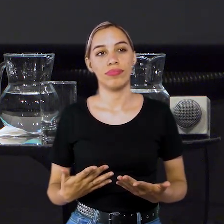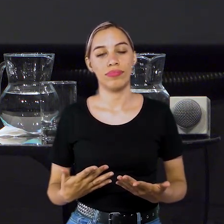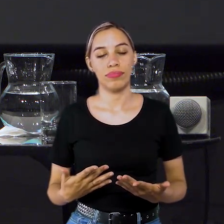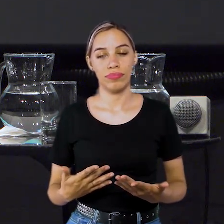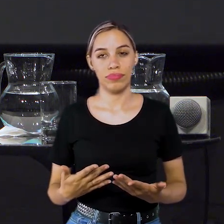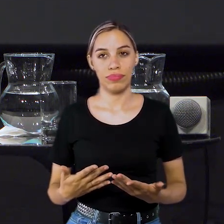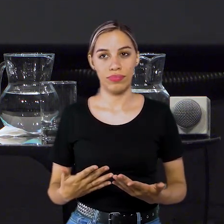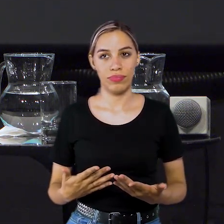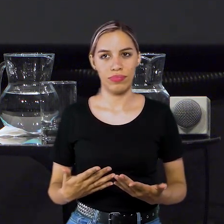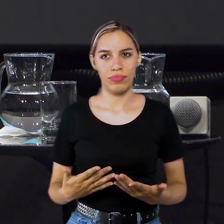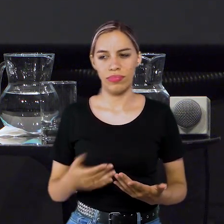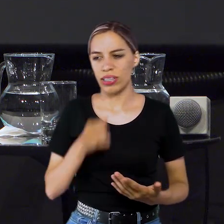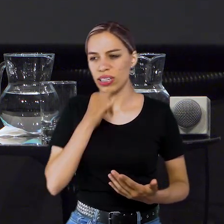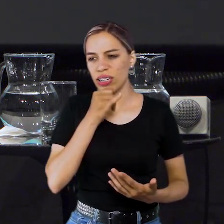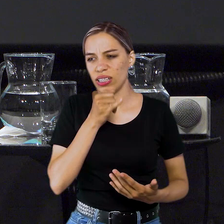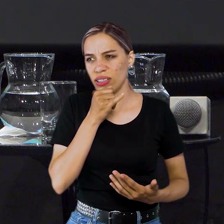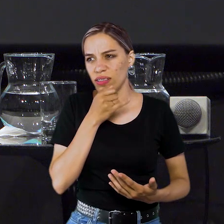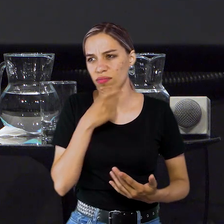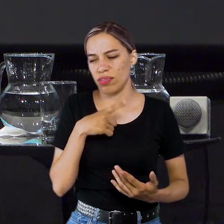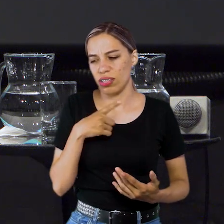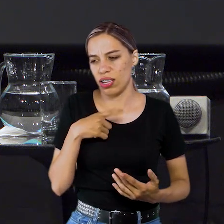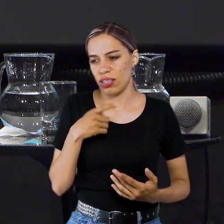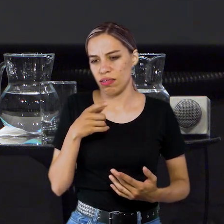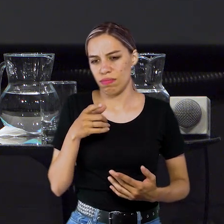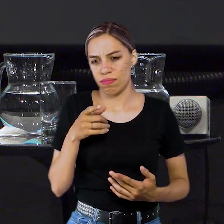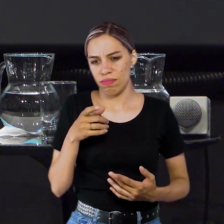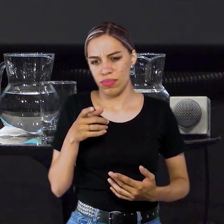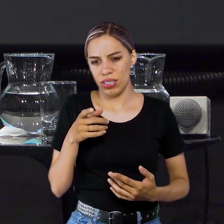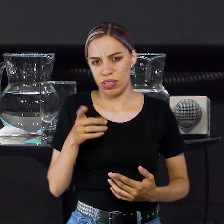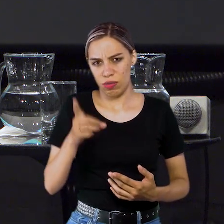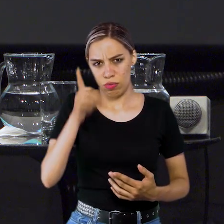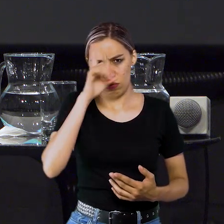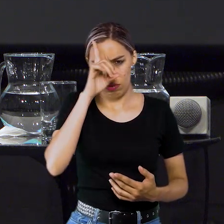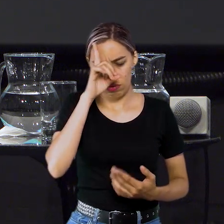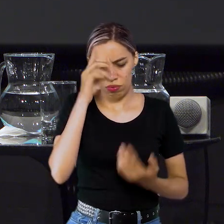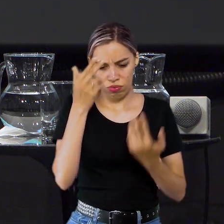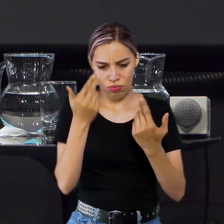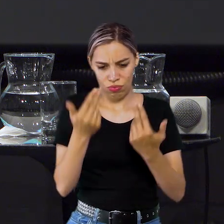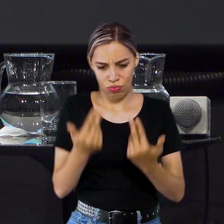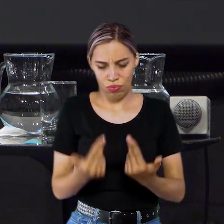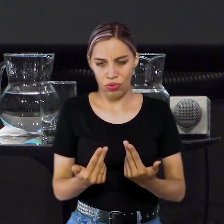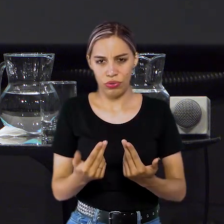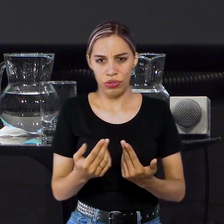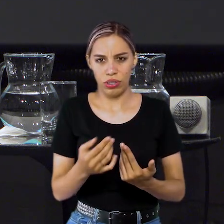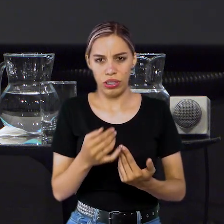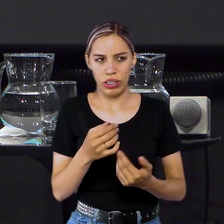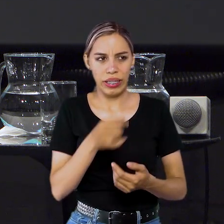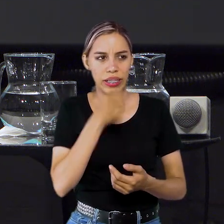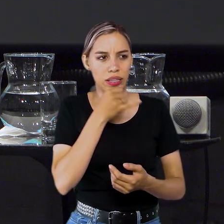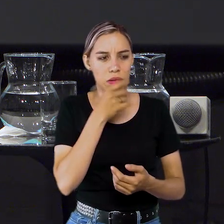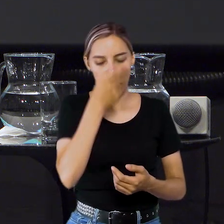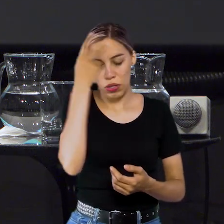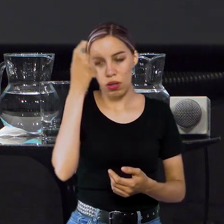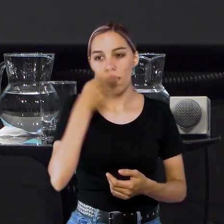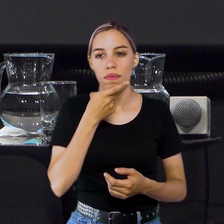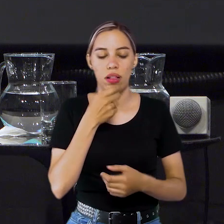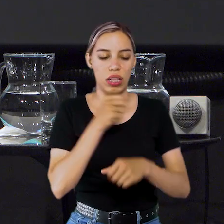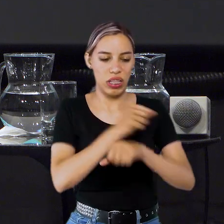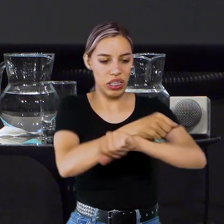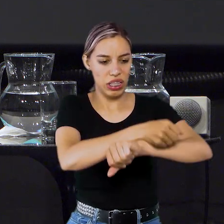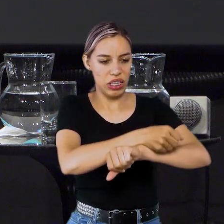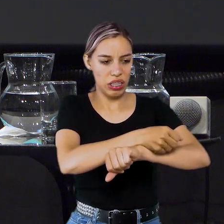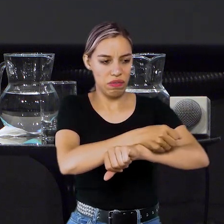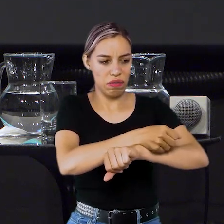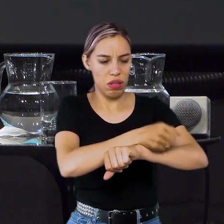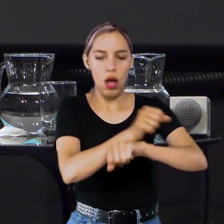de horário, de trabalho. Muitas vezes a gente fala assim, olha, a escravidão acabou, mas